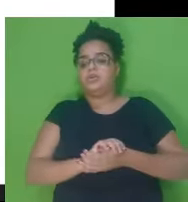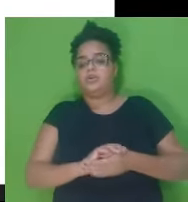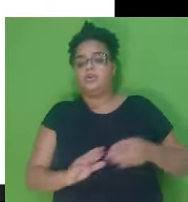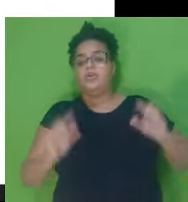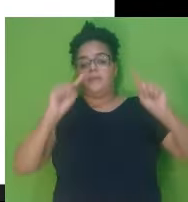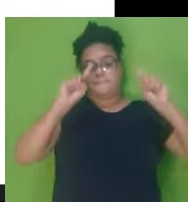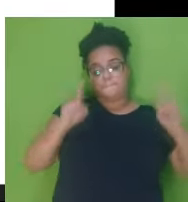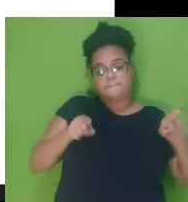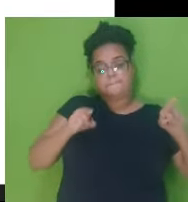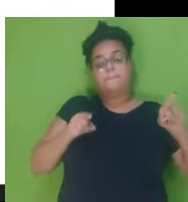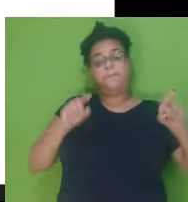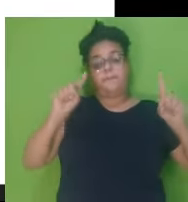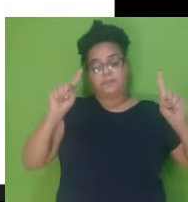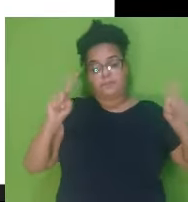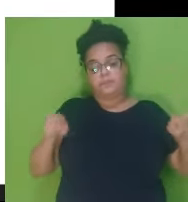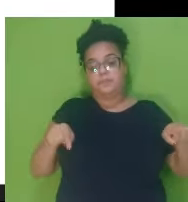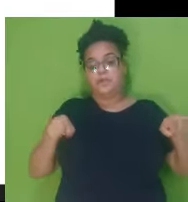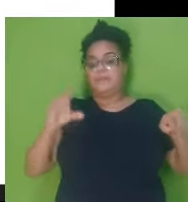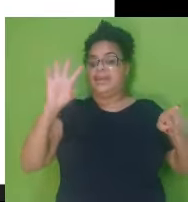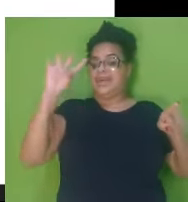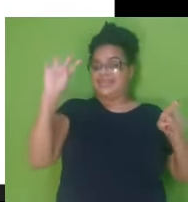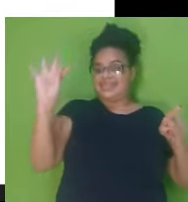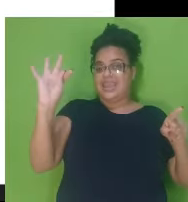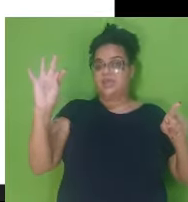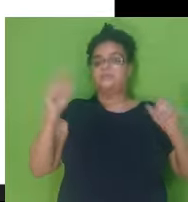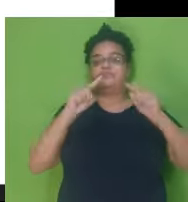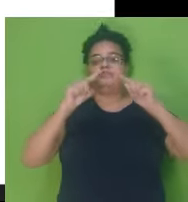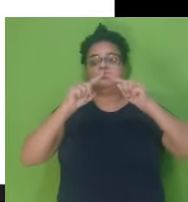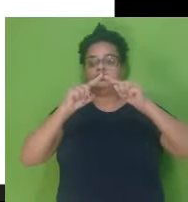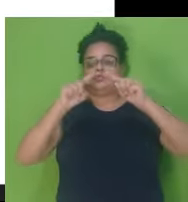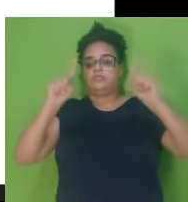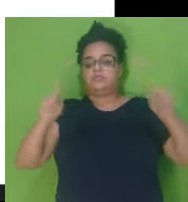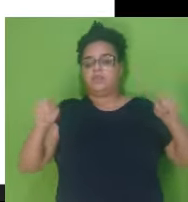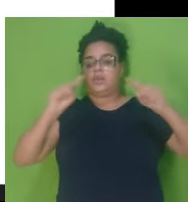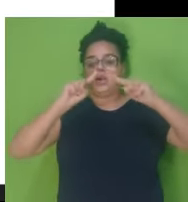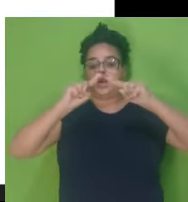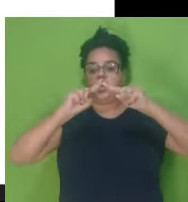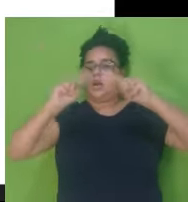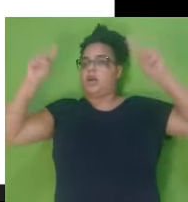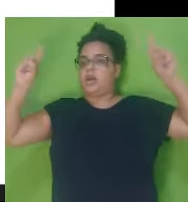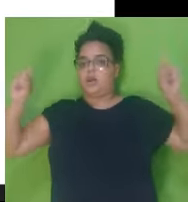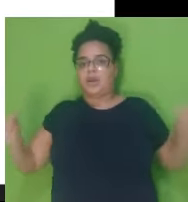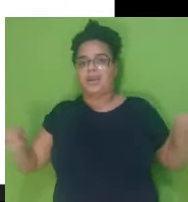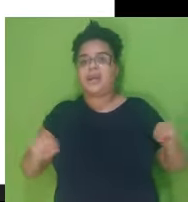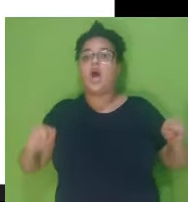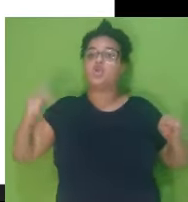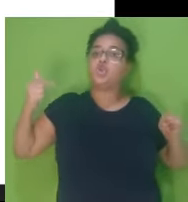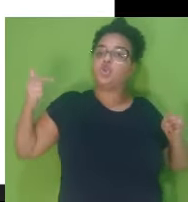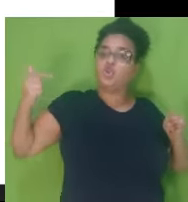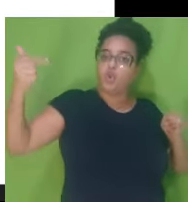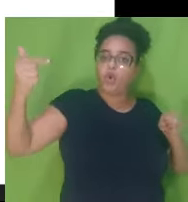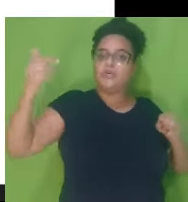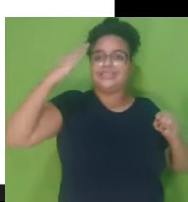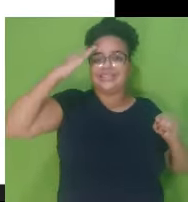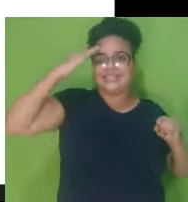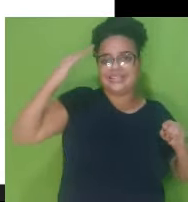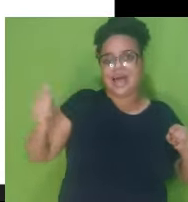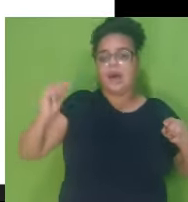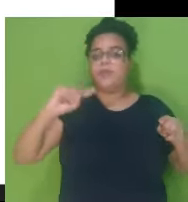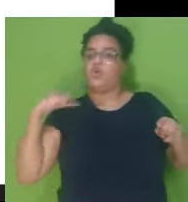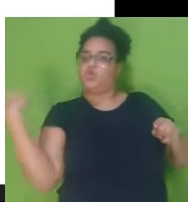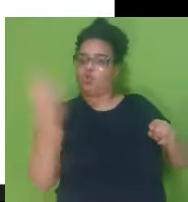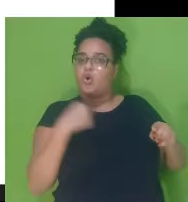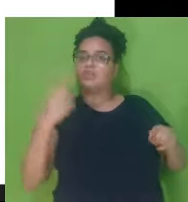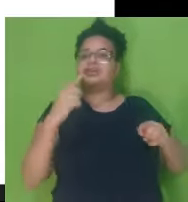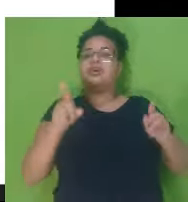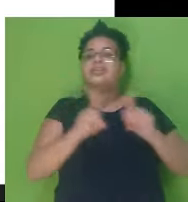primeiro elevado a t e depois elevado a 2. Por quê? Porque a gente sabe que